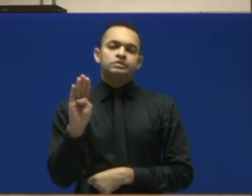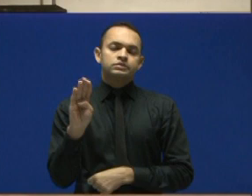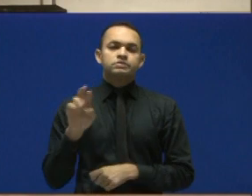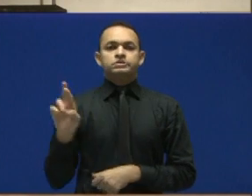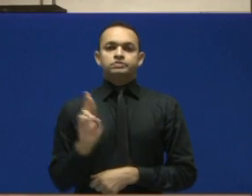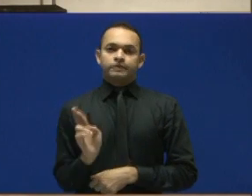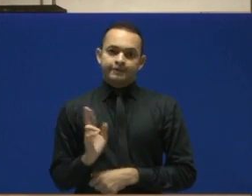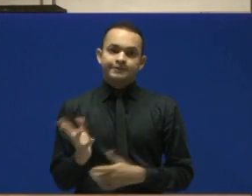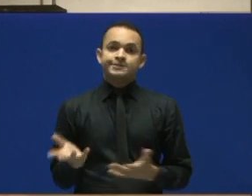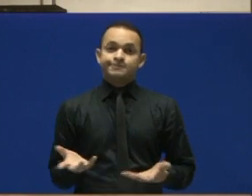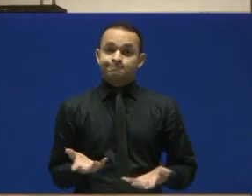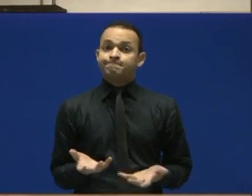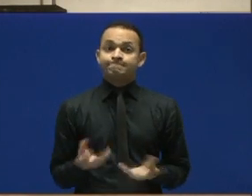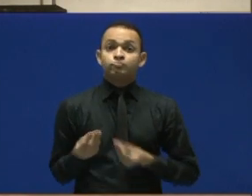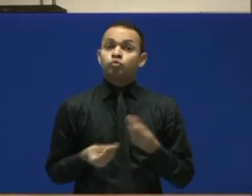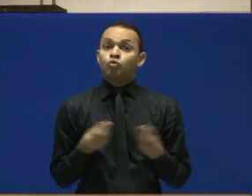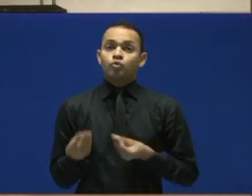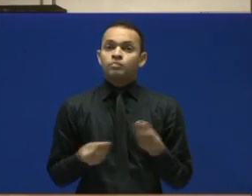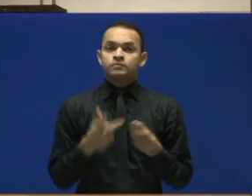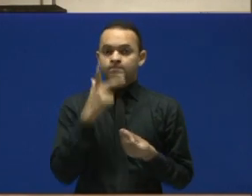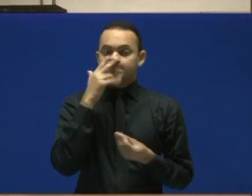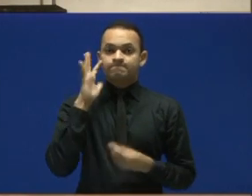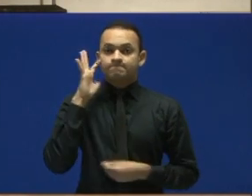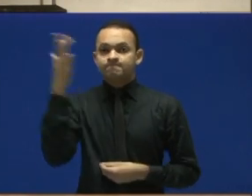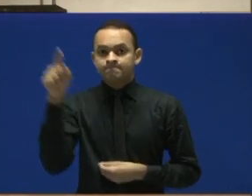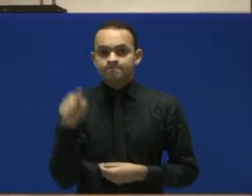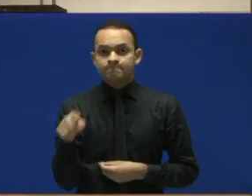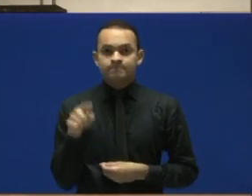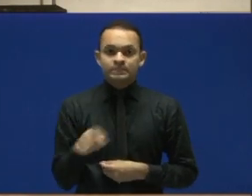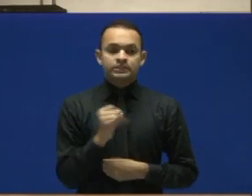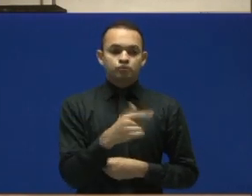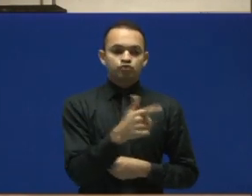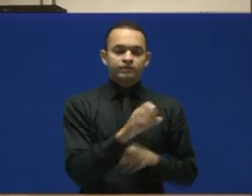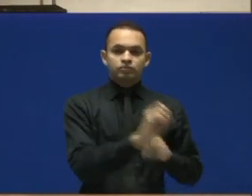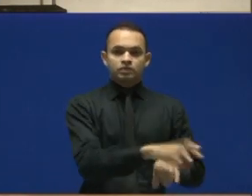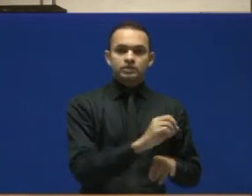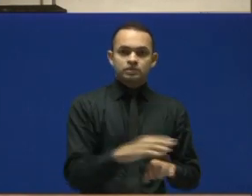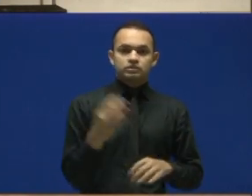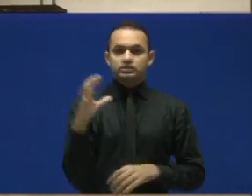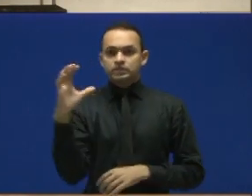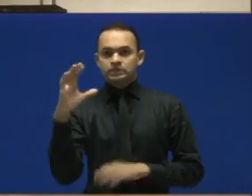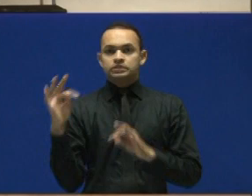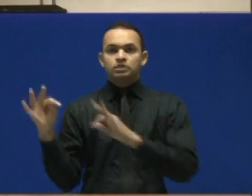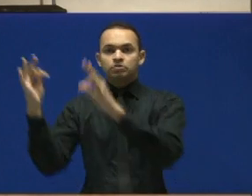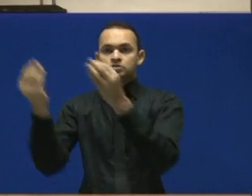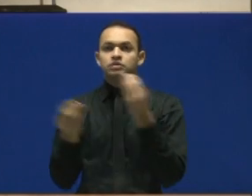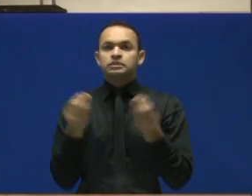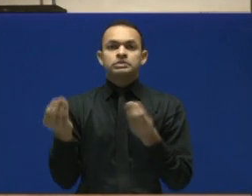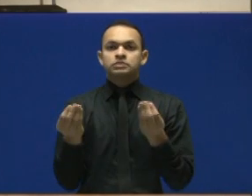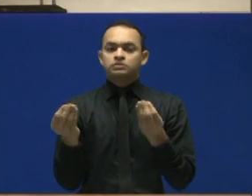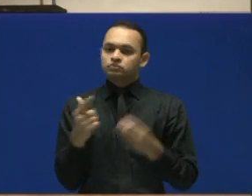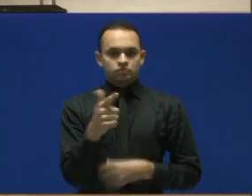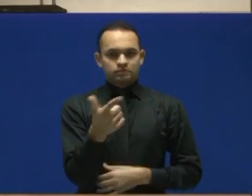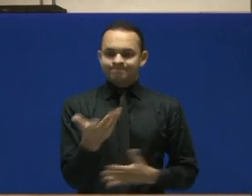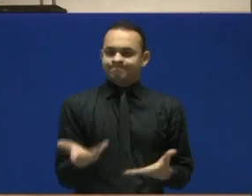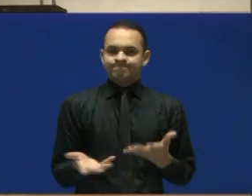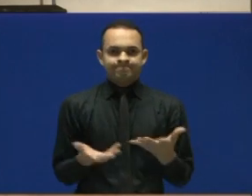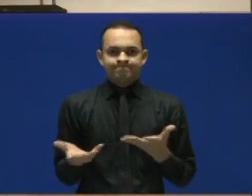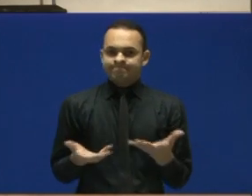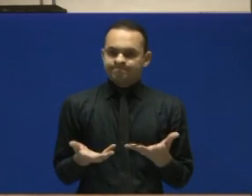sair dessa situação sem educação sem ciência e sem tecnologia e ainda o que é pior